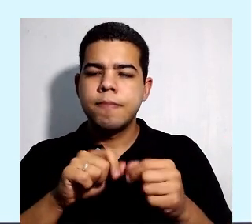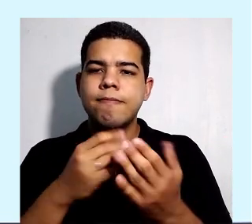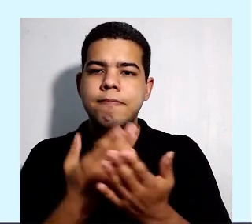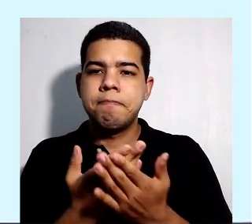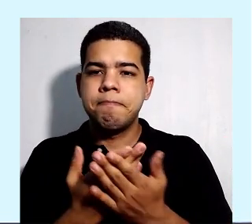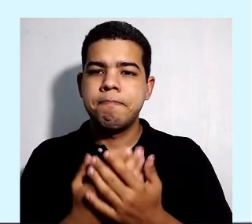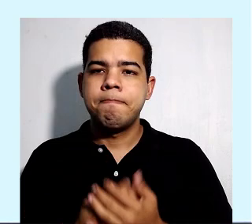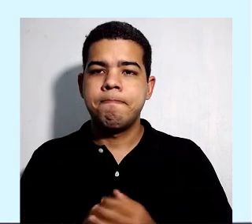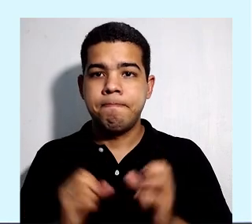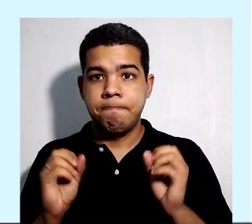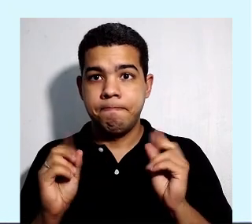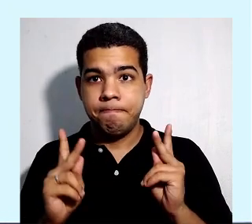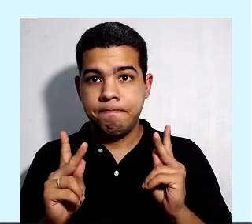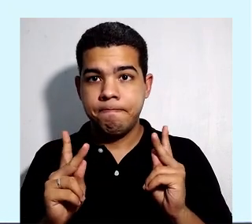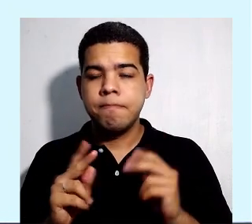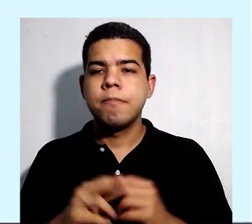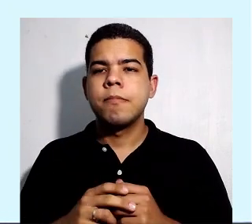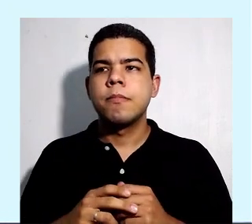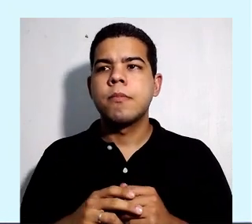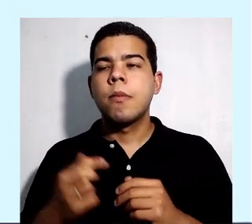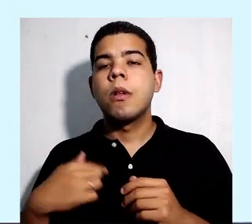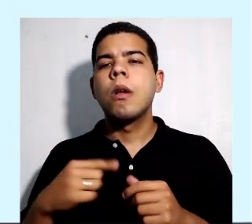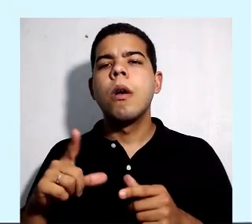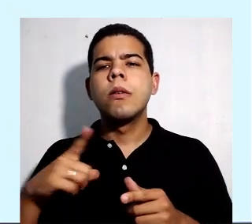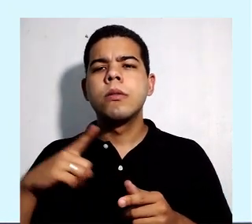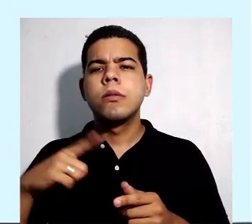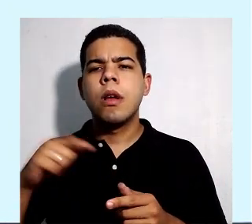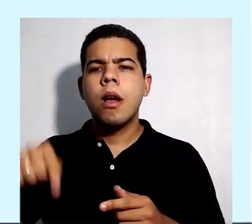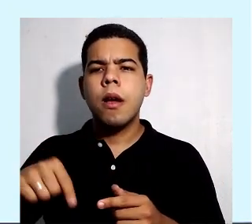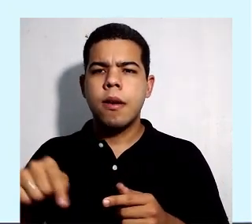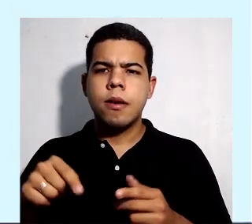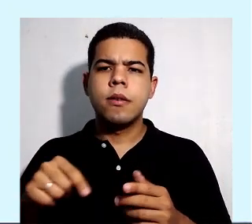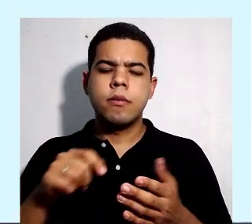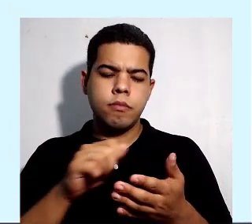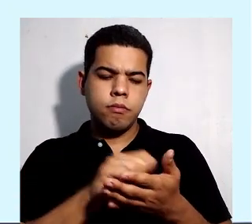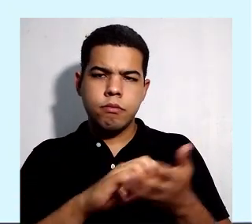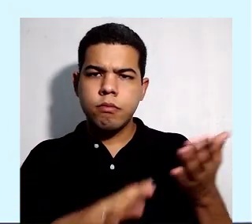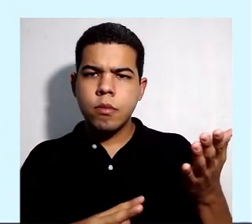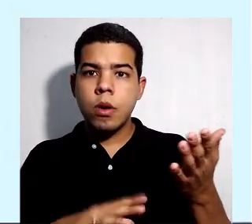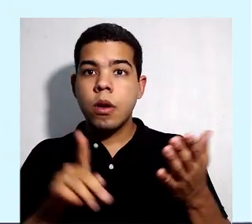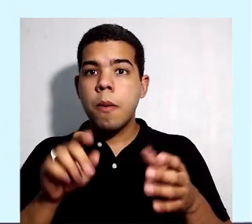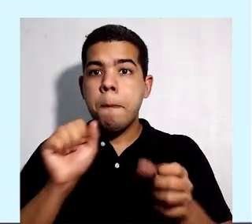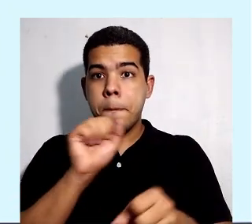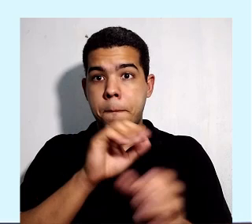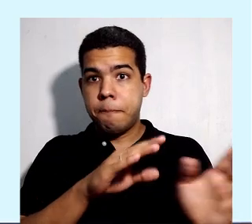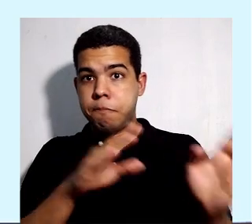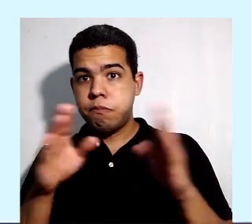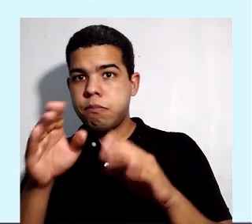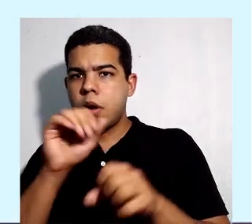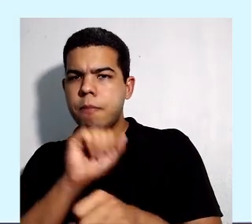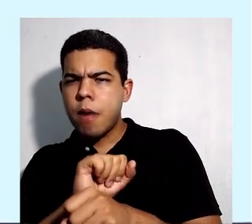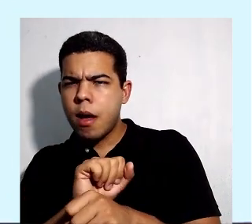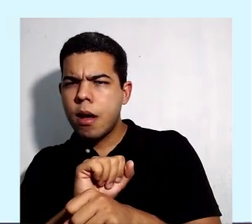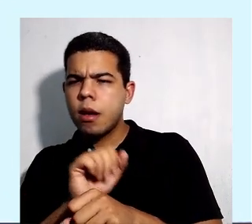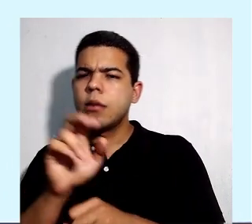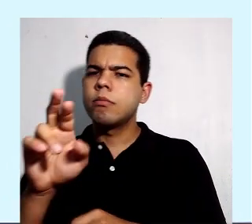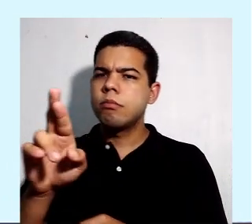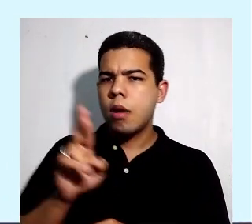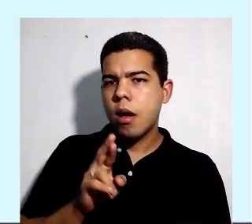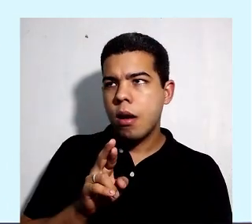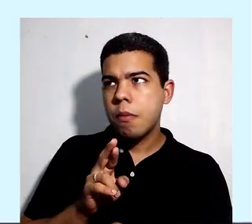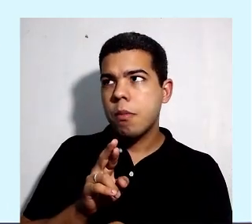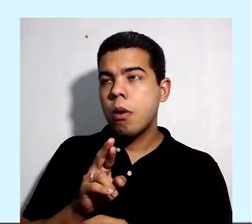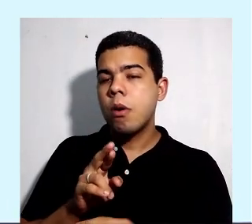alguns estudos, tá ok? Então, o que eu tiver de exercício aqui para vocês, você dá uma pausa no vídeo, tenta fazer, depois dá um